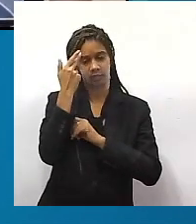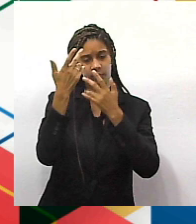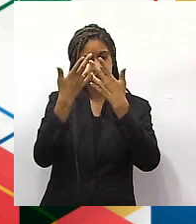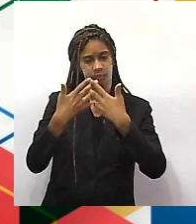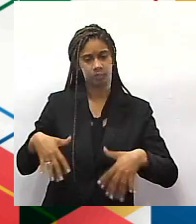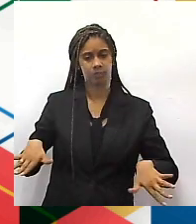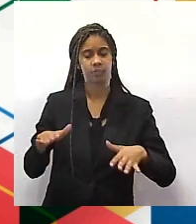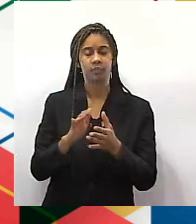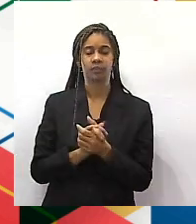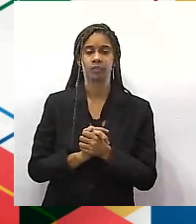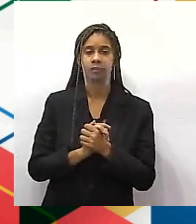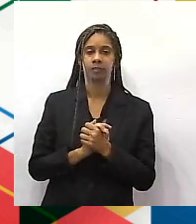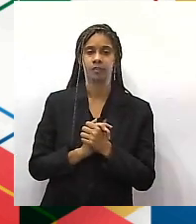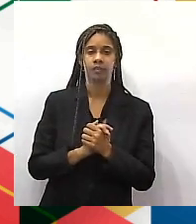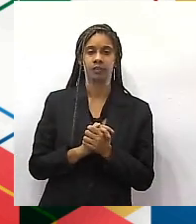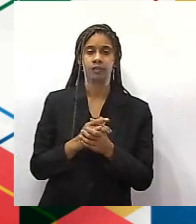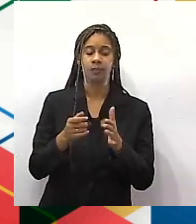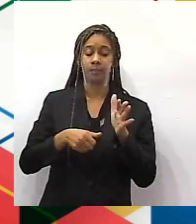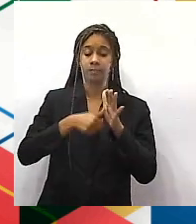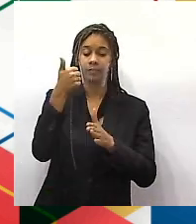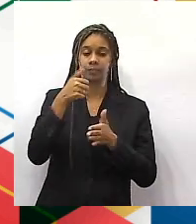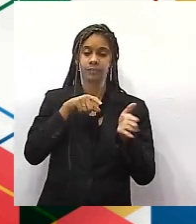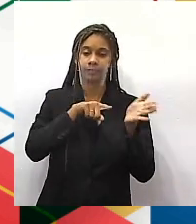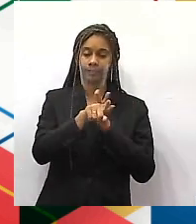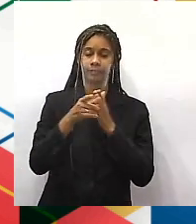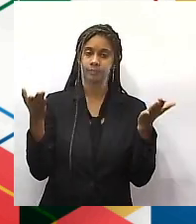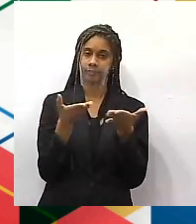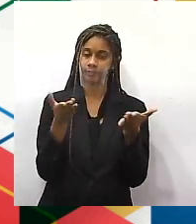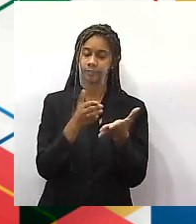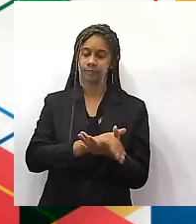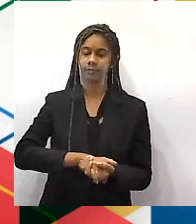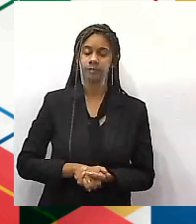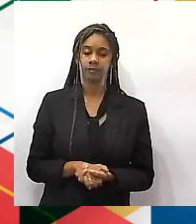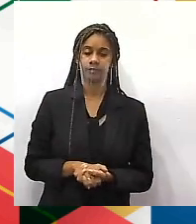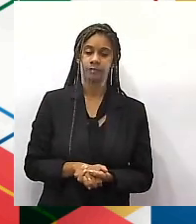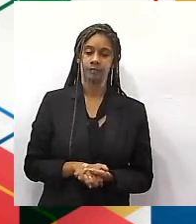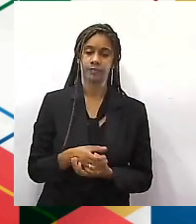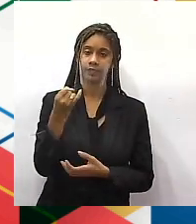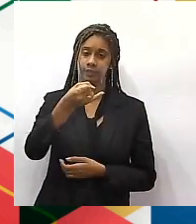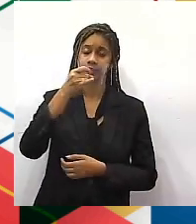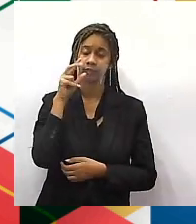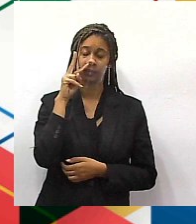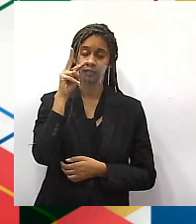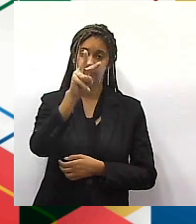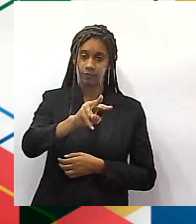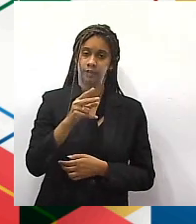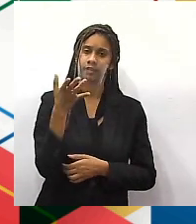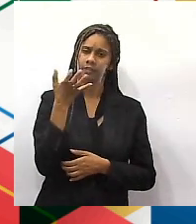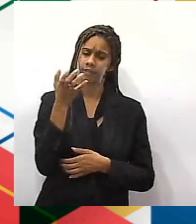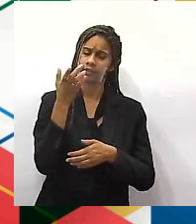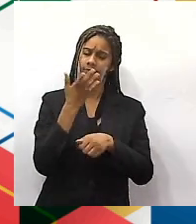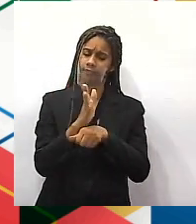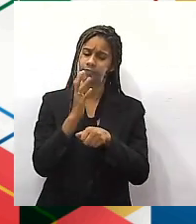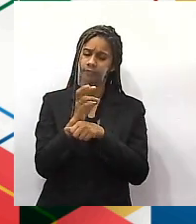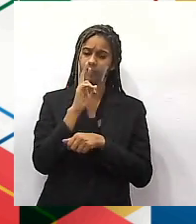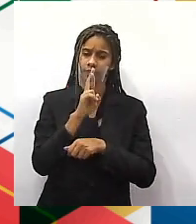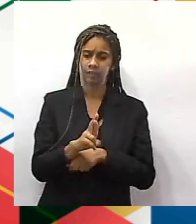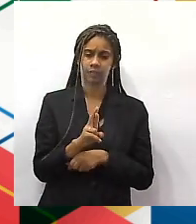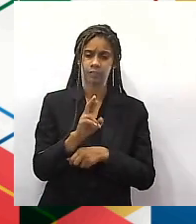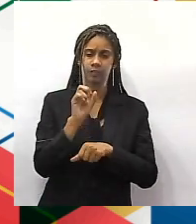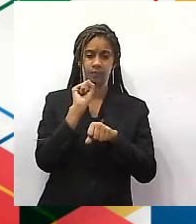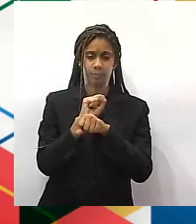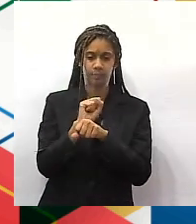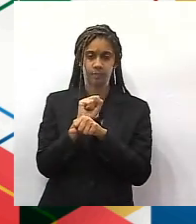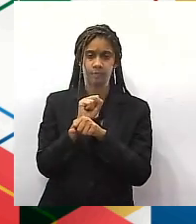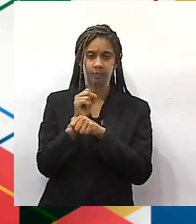hoje. Então o primeiro exercício está aí, a questão. Se você está assistindo aí e quer tentar resolver, você dá uma parada no